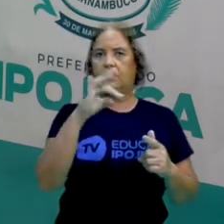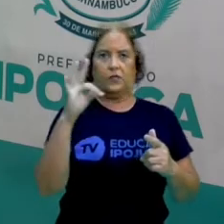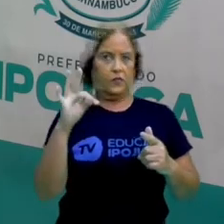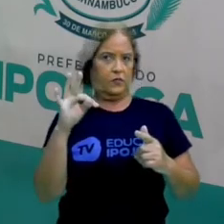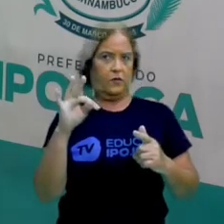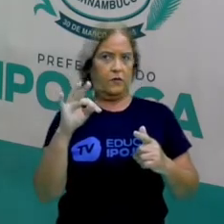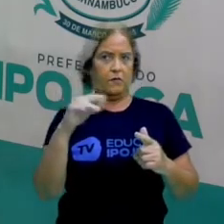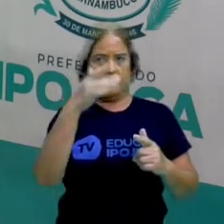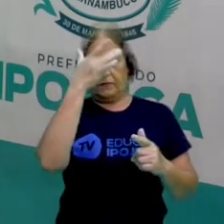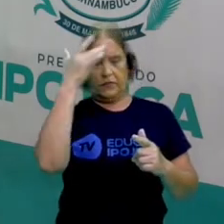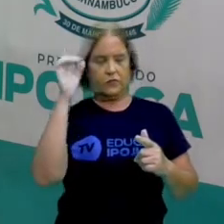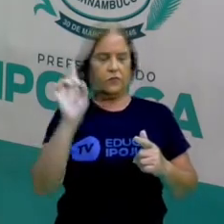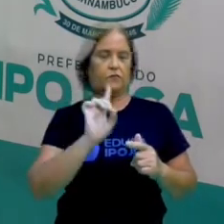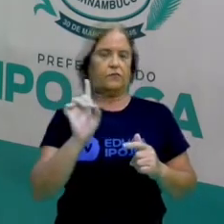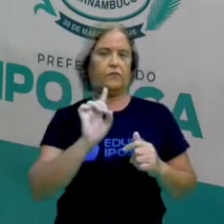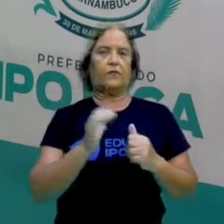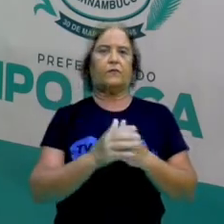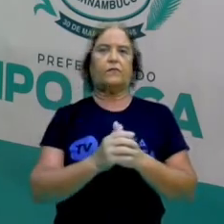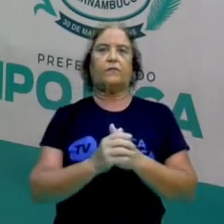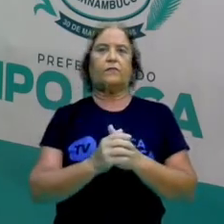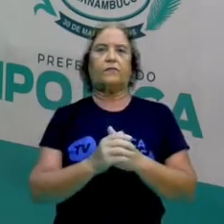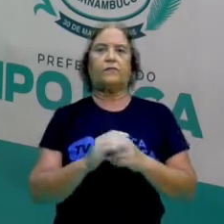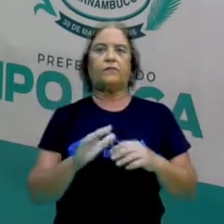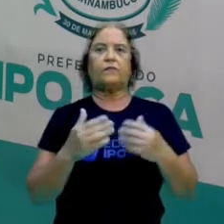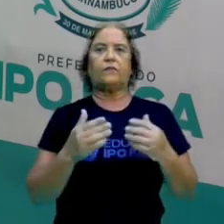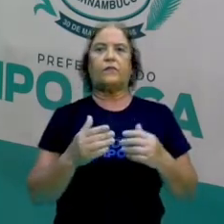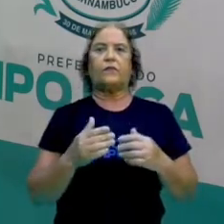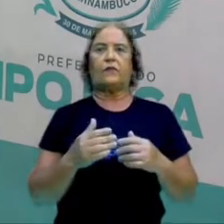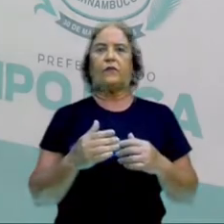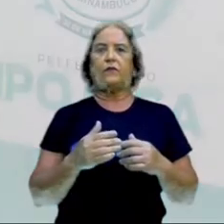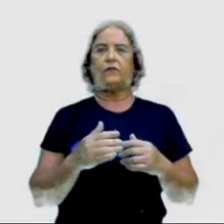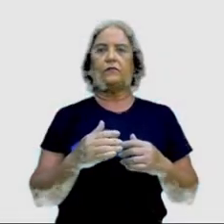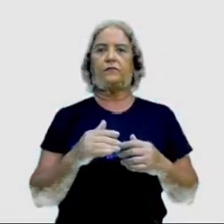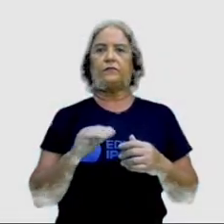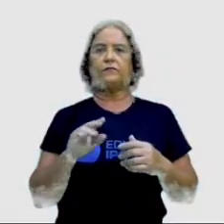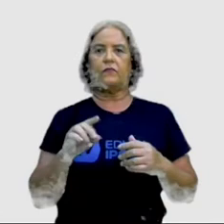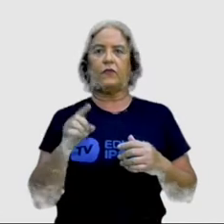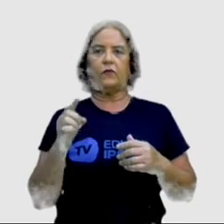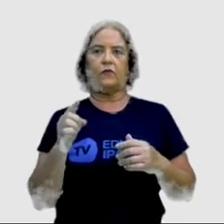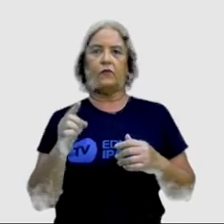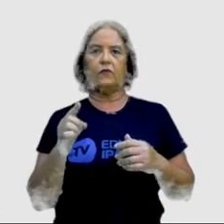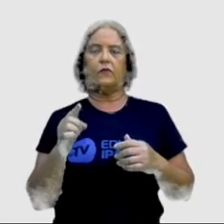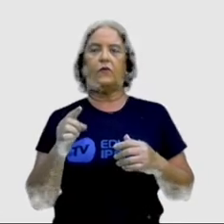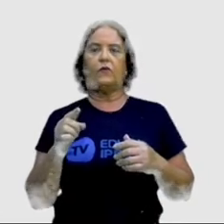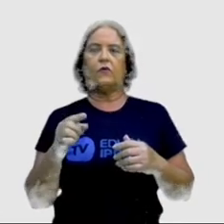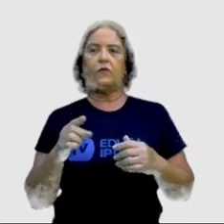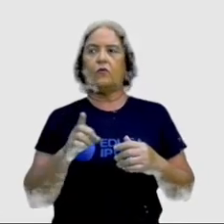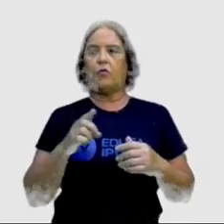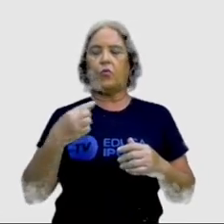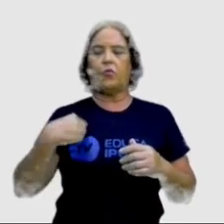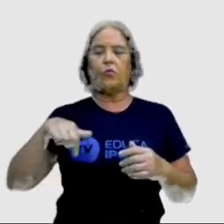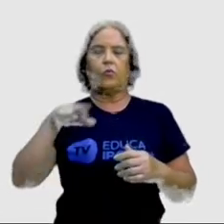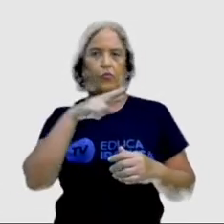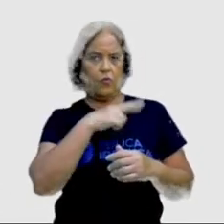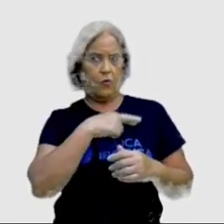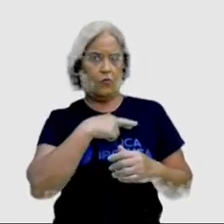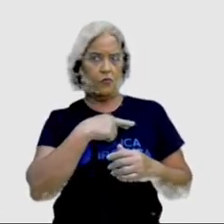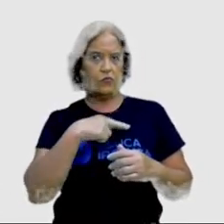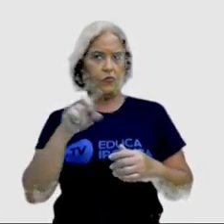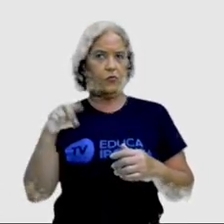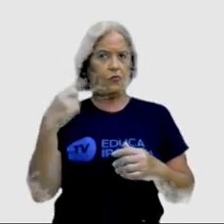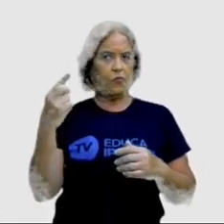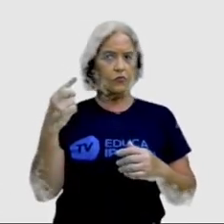lá. O we, eu vou traduzir como nós. O segundo, you, como vocês ou